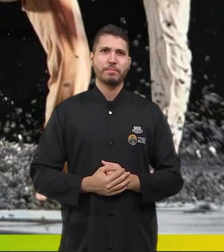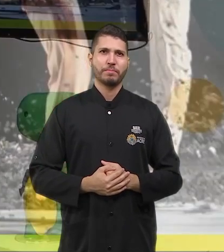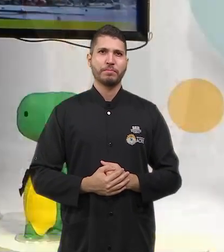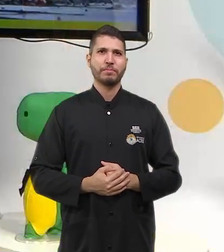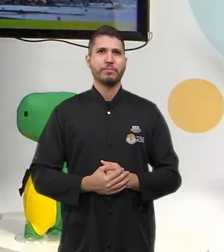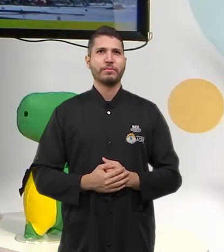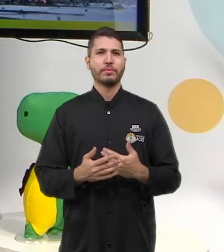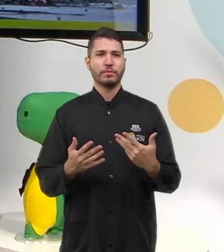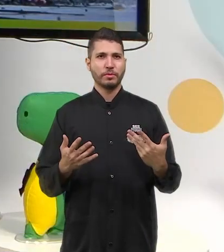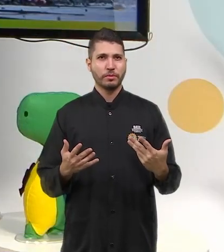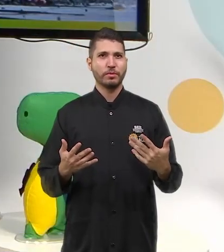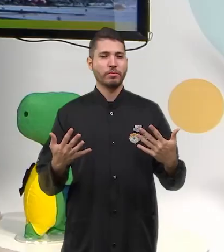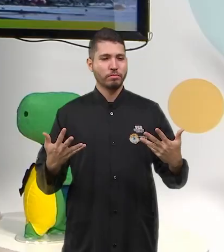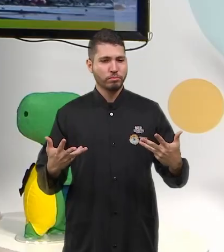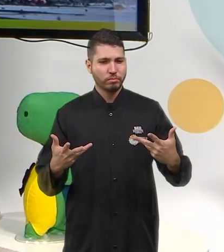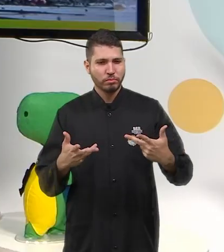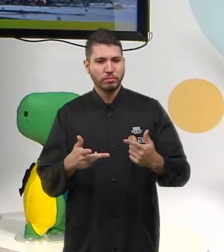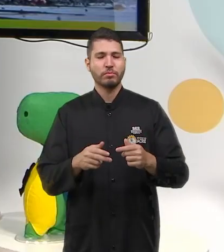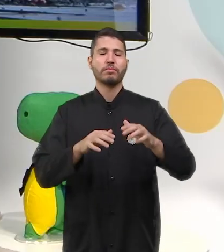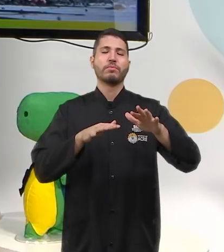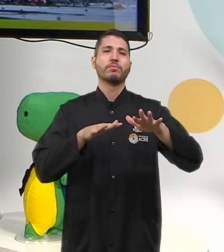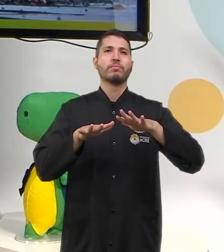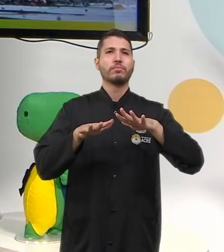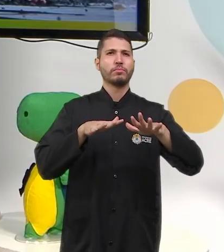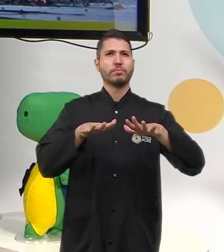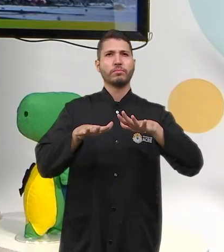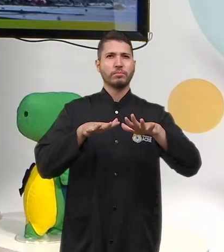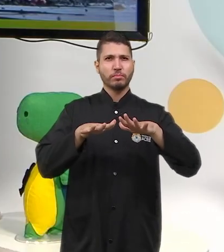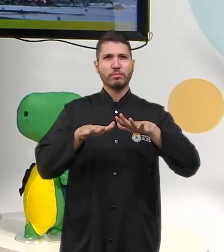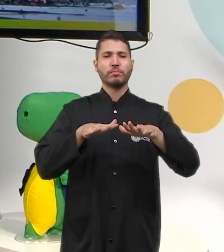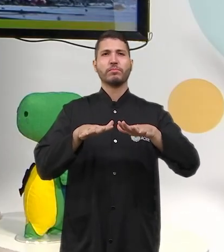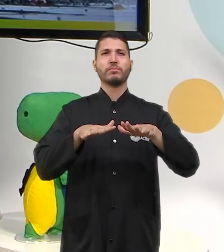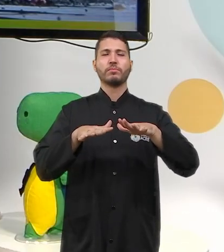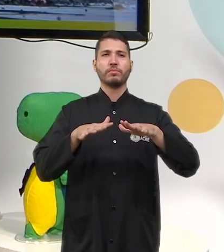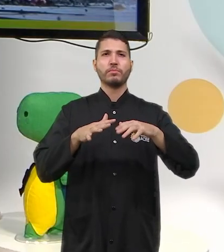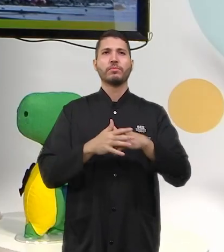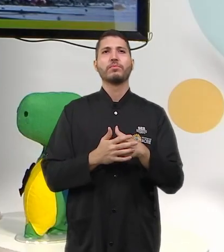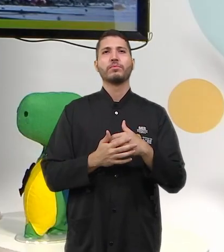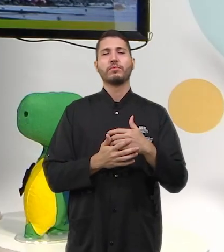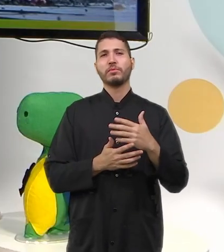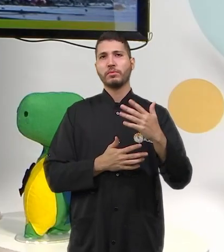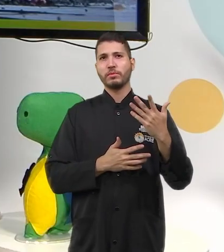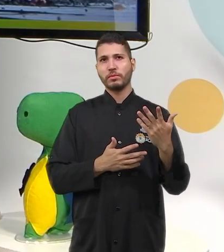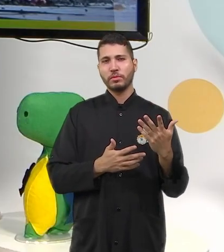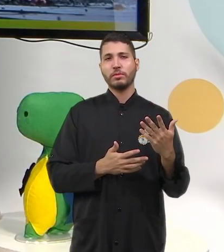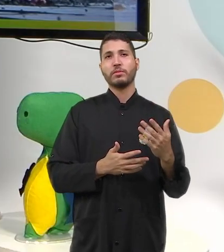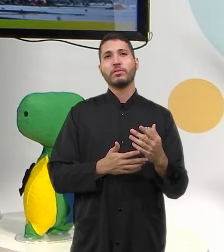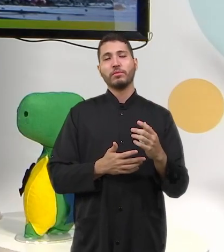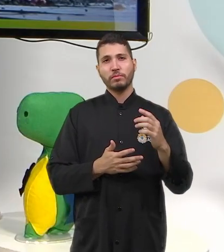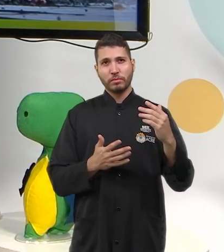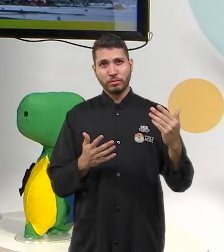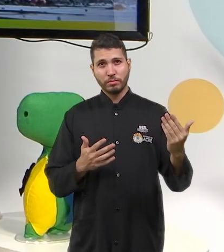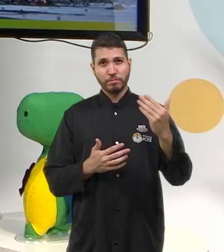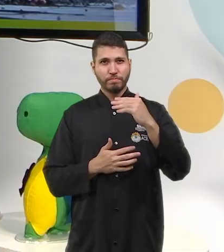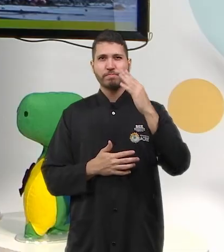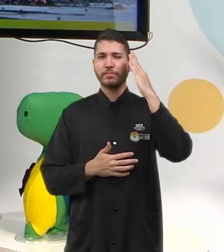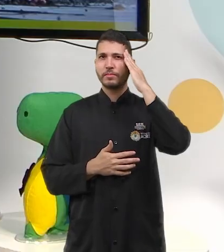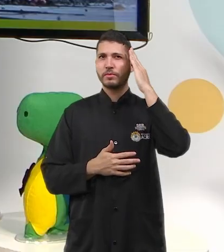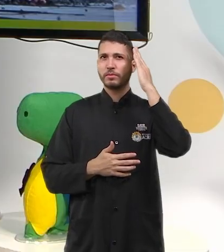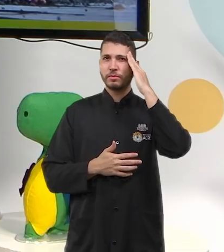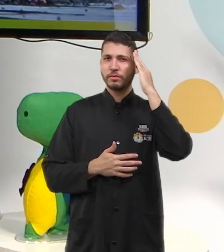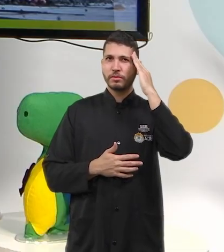motor. Desempenho motor que a gente vai definir e entender a seguir, que é para a gente poder chegar